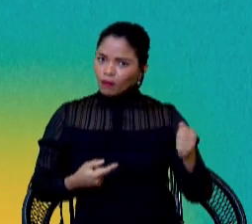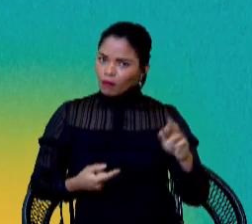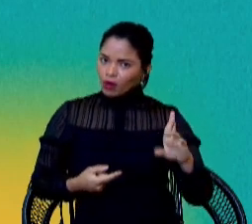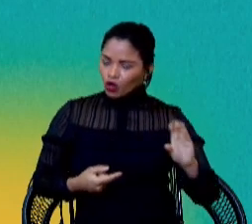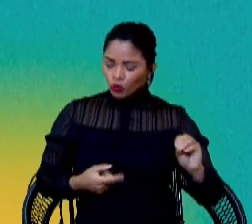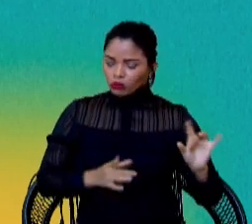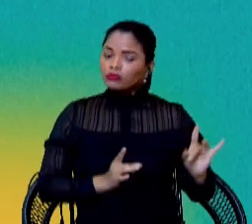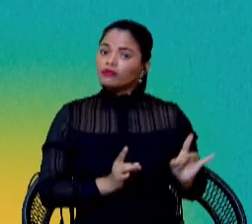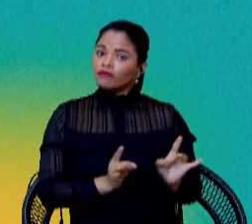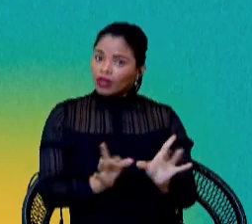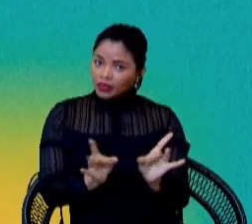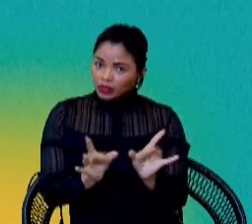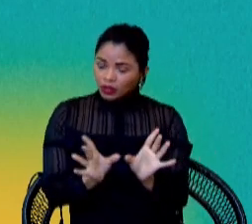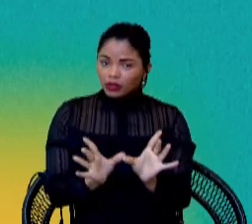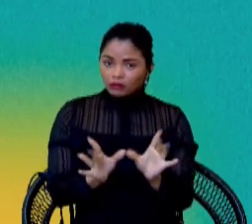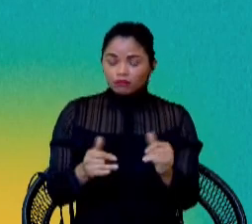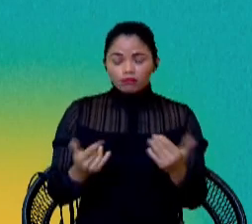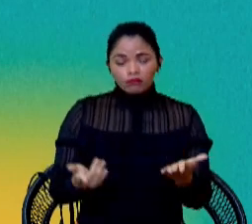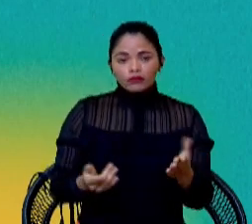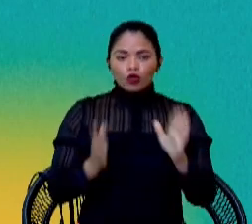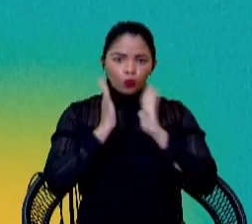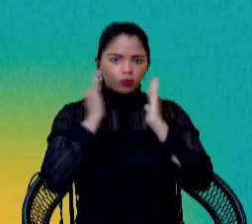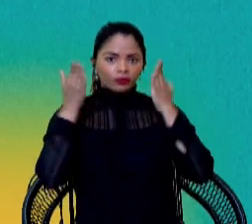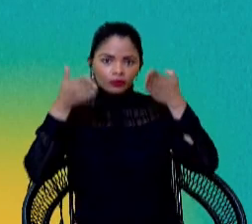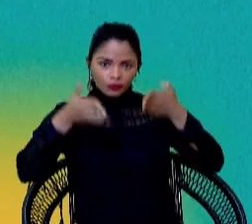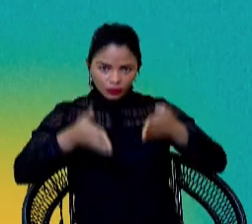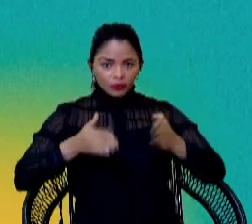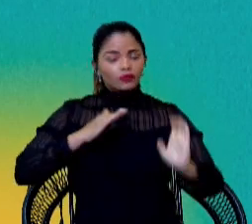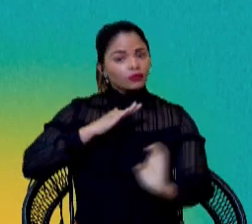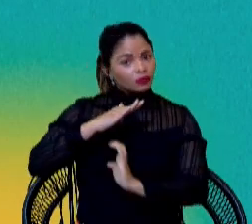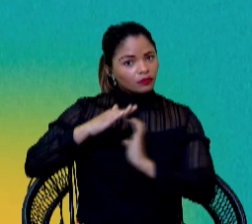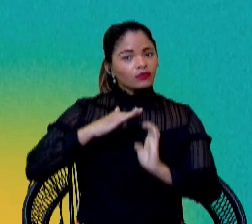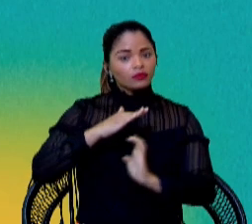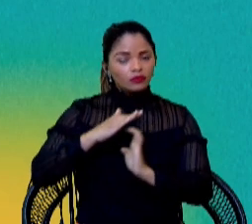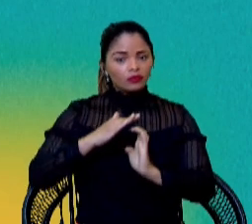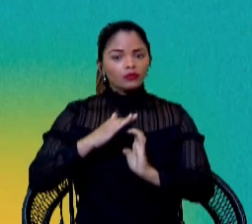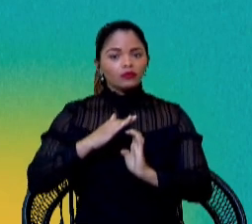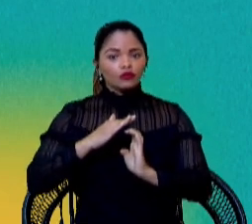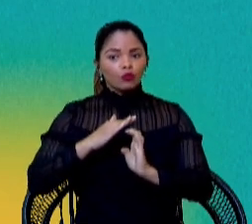ou algum outro que você tenha, né, como foco de empresa, né, e